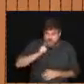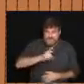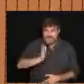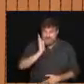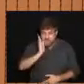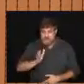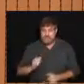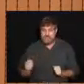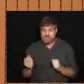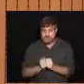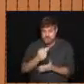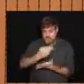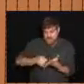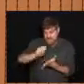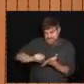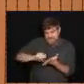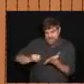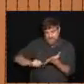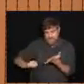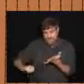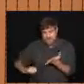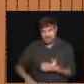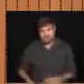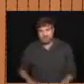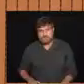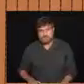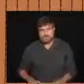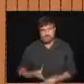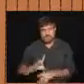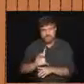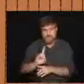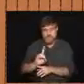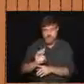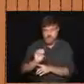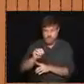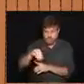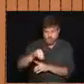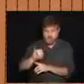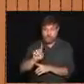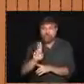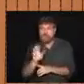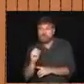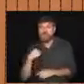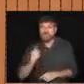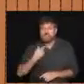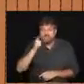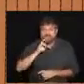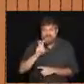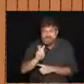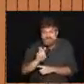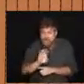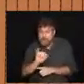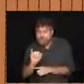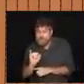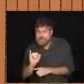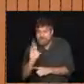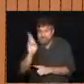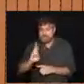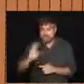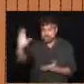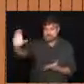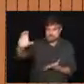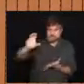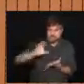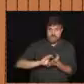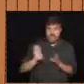com o relator do orçamento, Domingos Neto, que ele destinasse 5 bilhões de reais e temos um compromisso